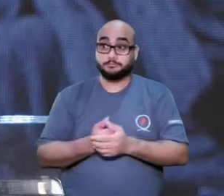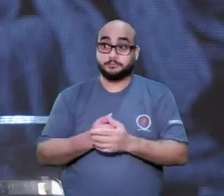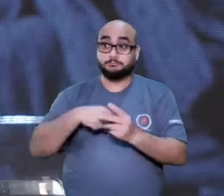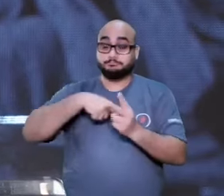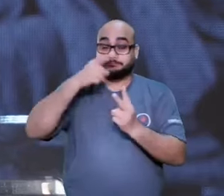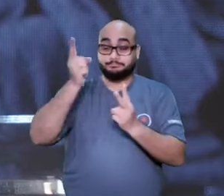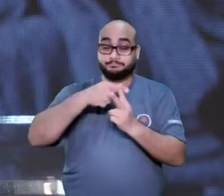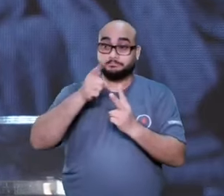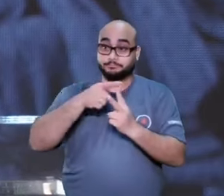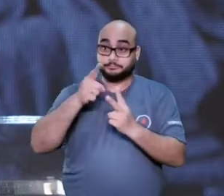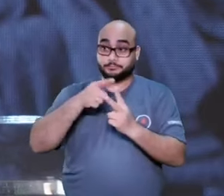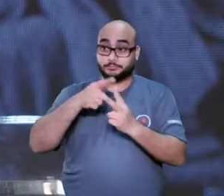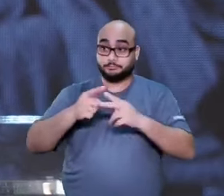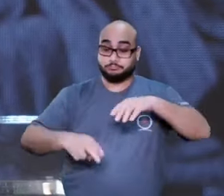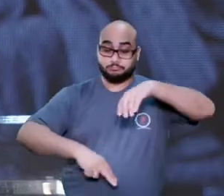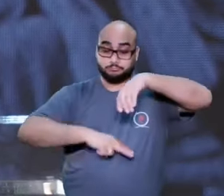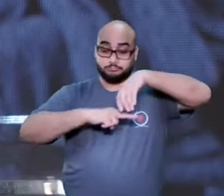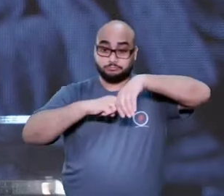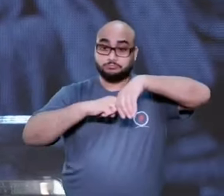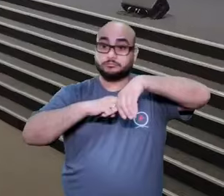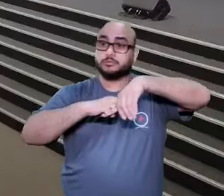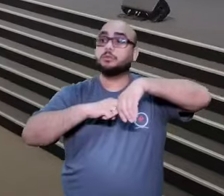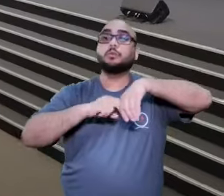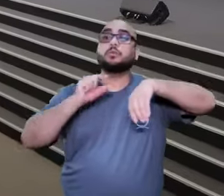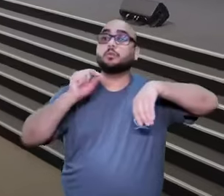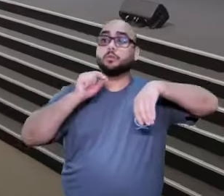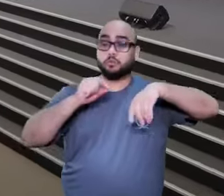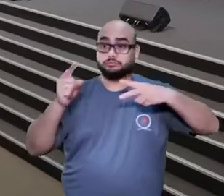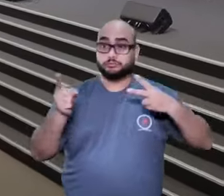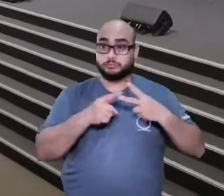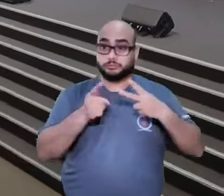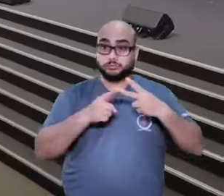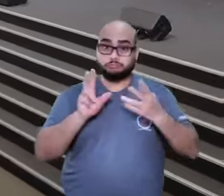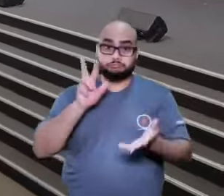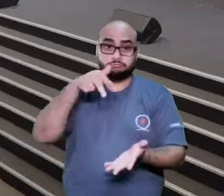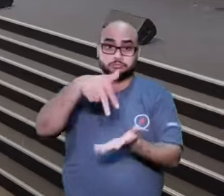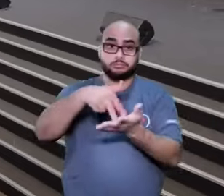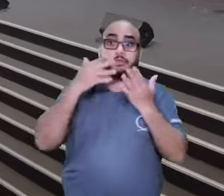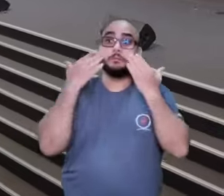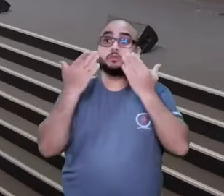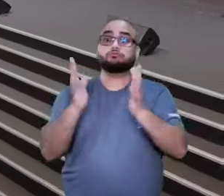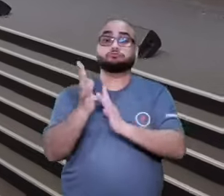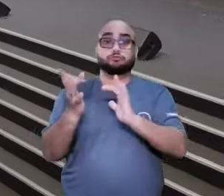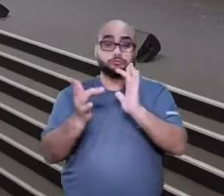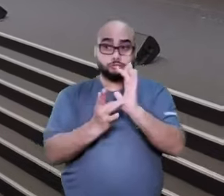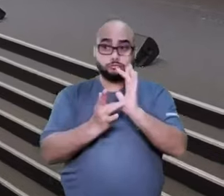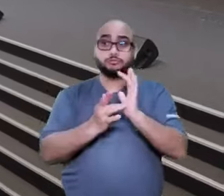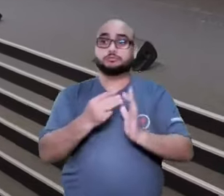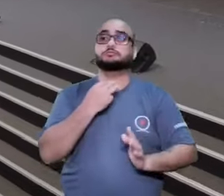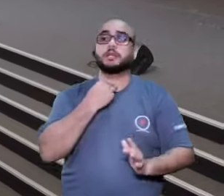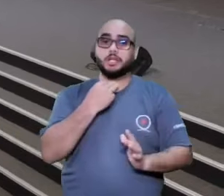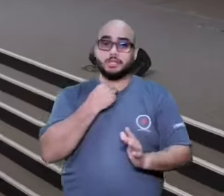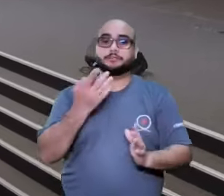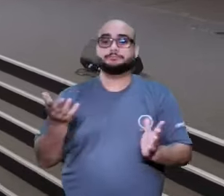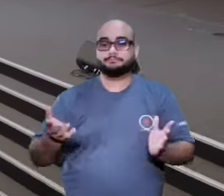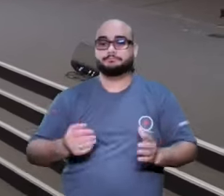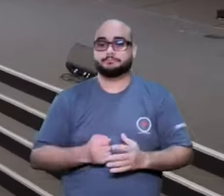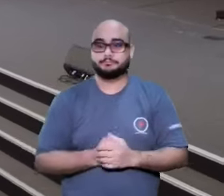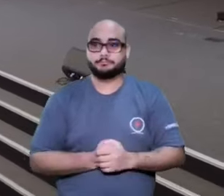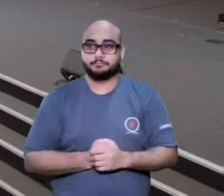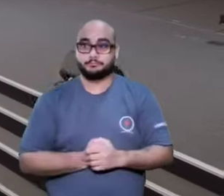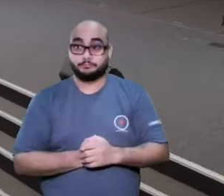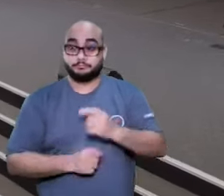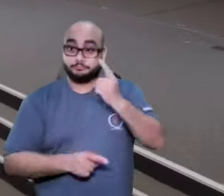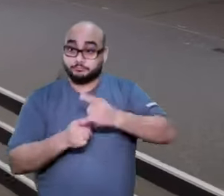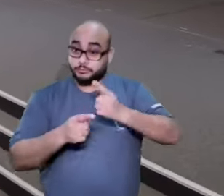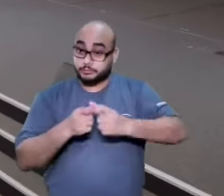está no sepulcro e o outro está em pé diante dele que é Marta porque na vida